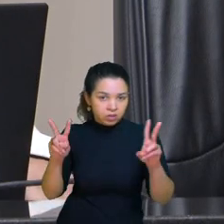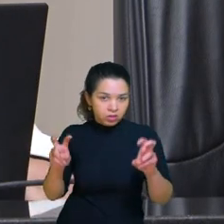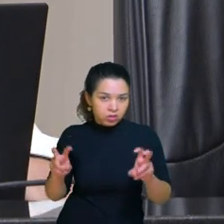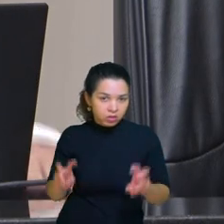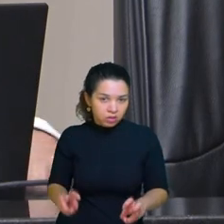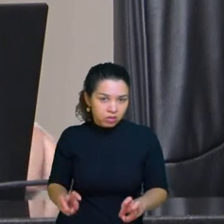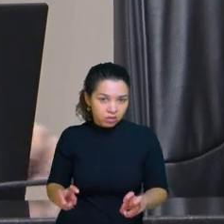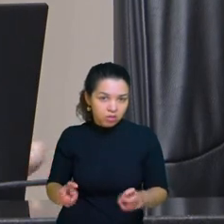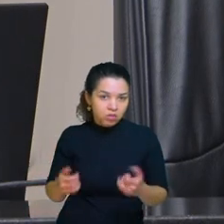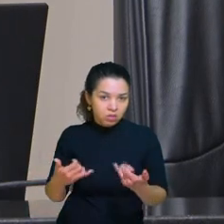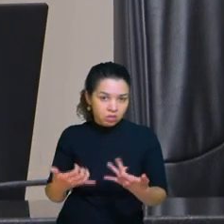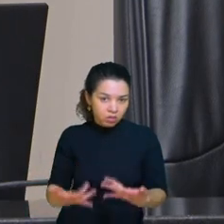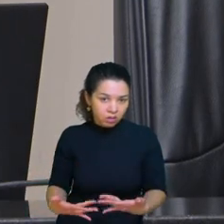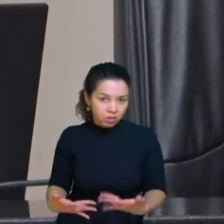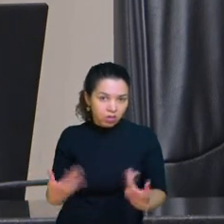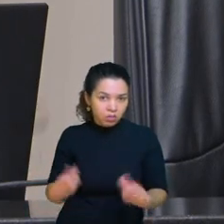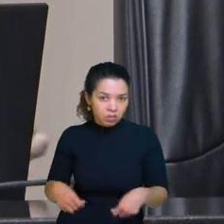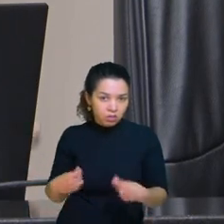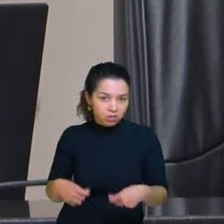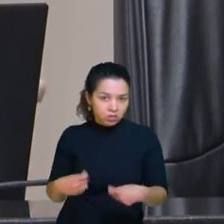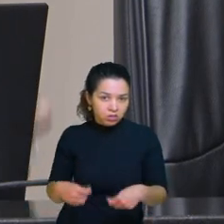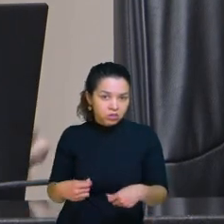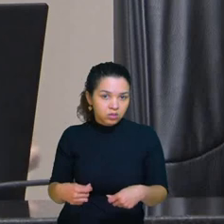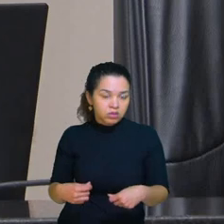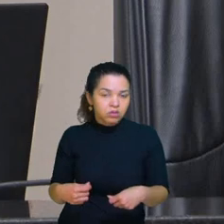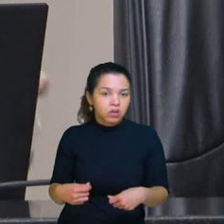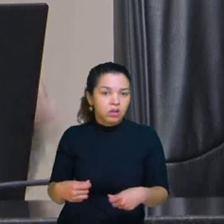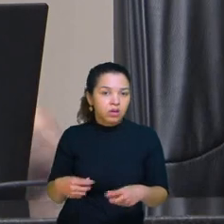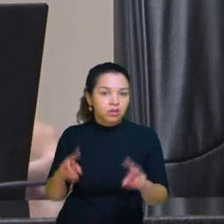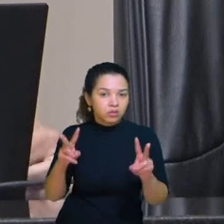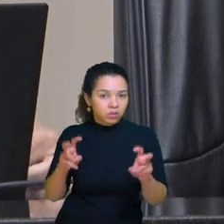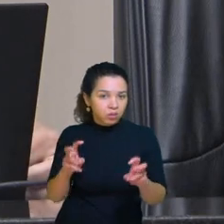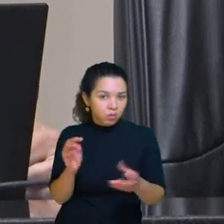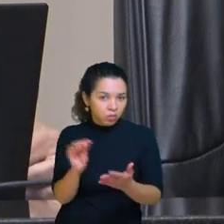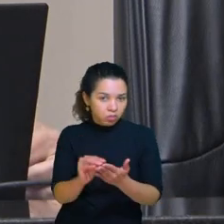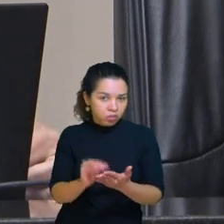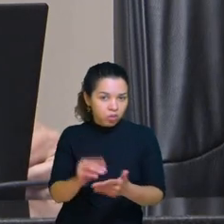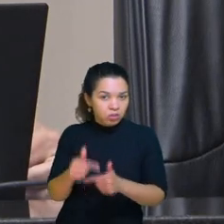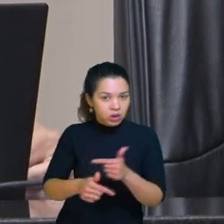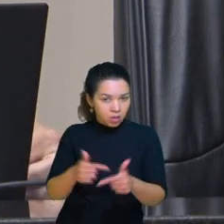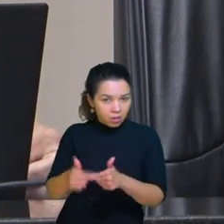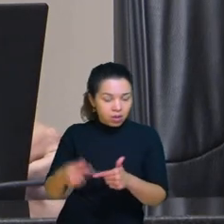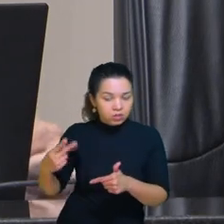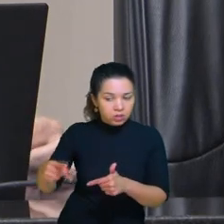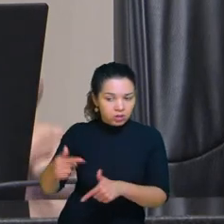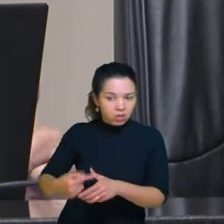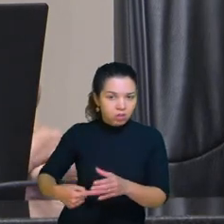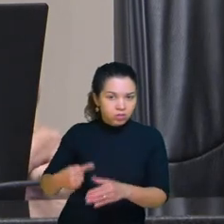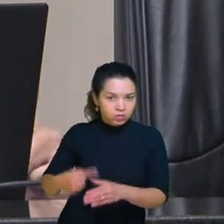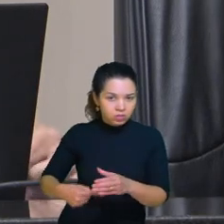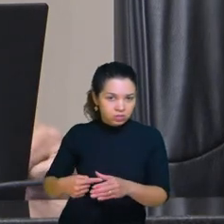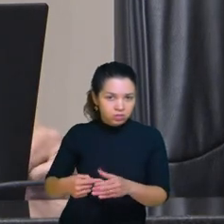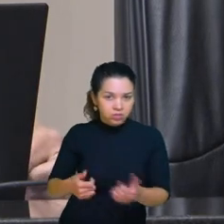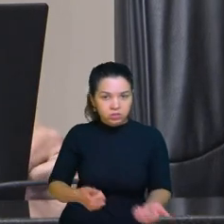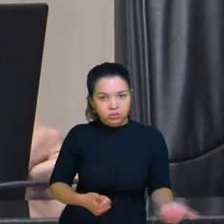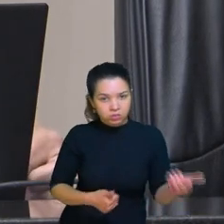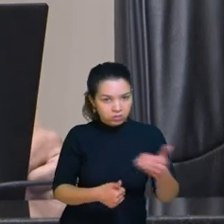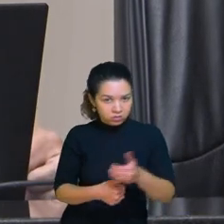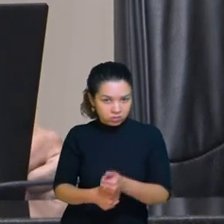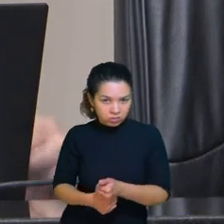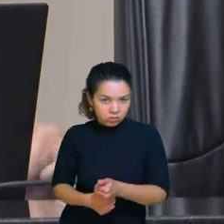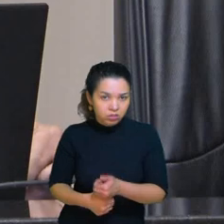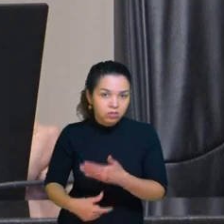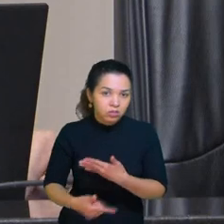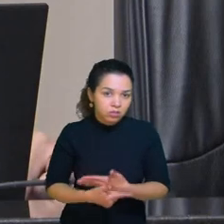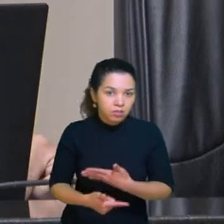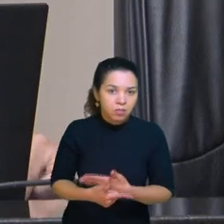levantadas já devem pautar o trabalho que a comissão pode vir a fazer ela não substitui o papel dos agentes